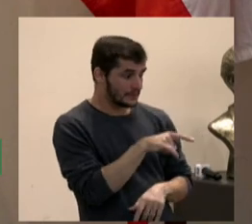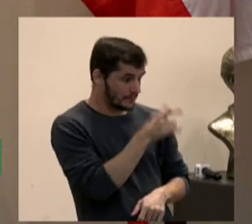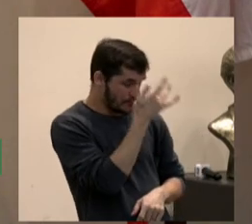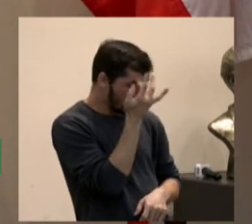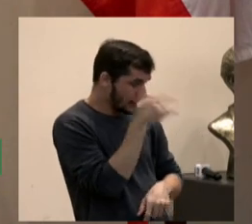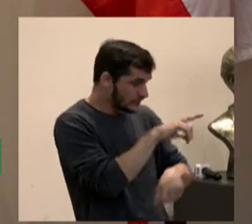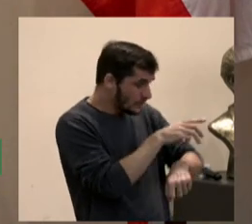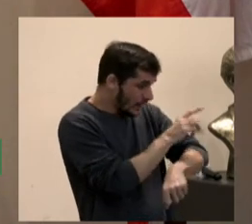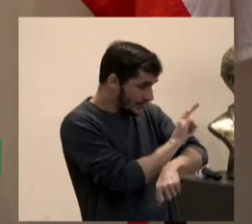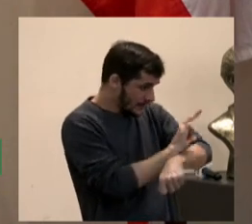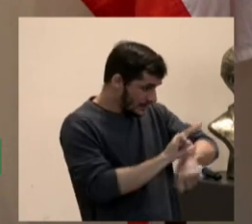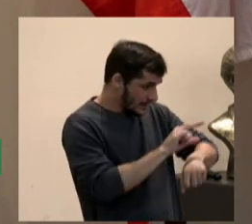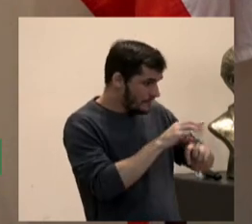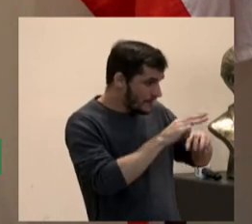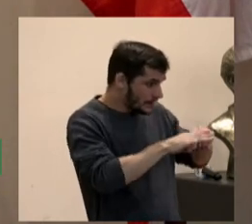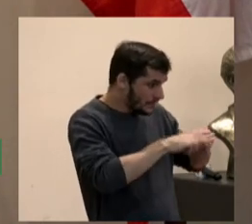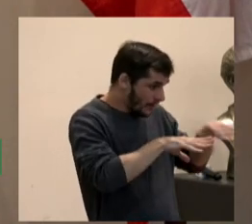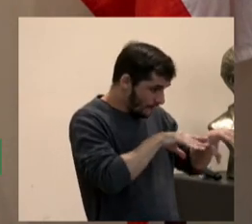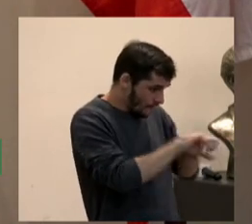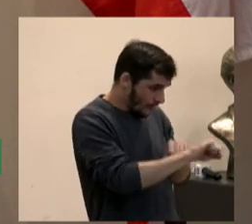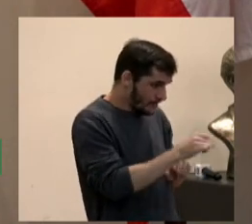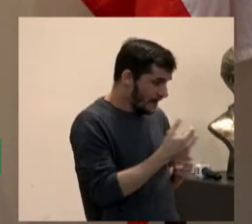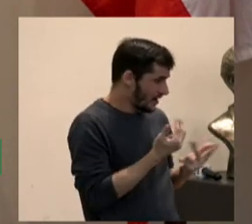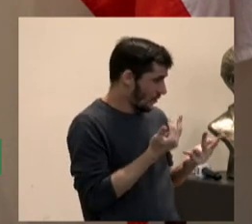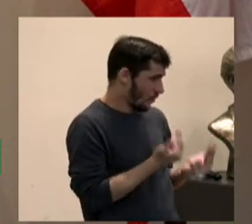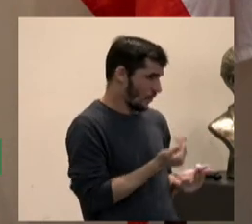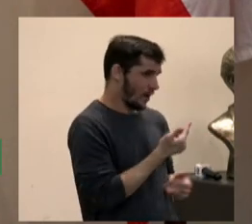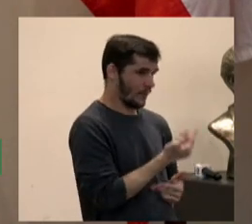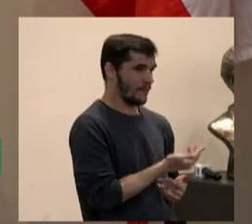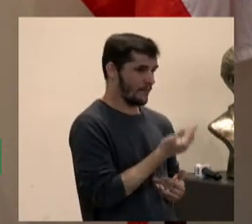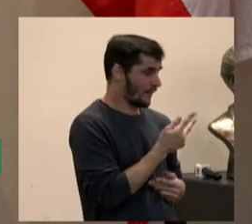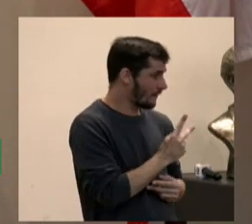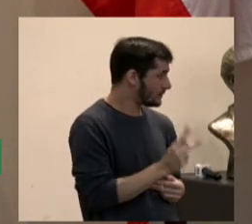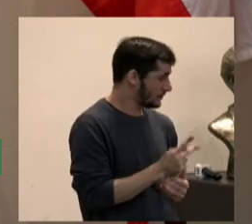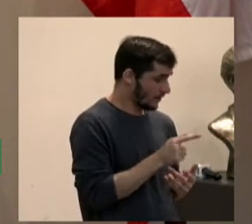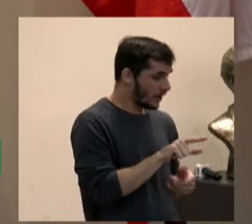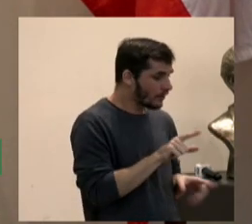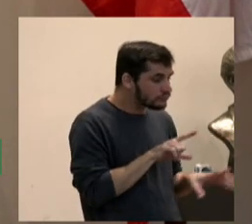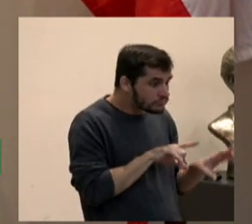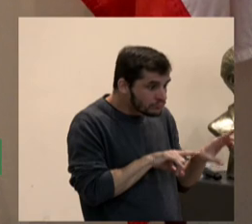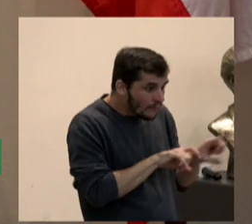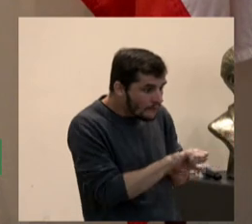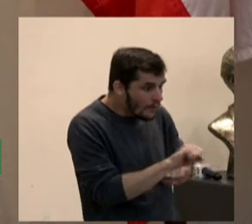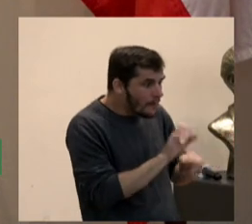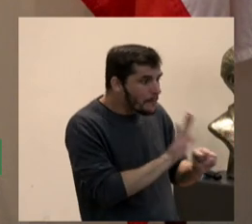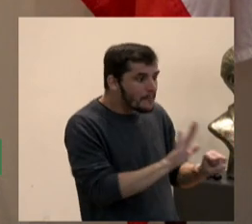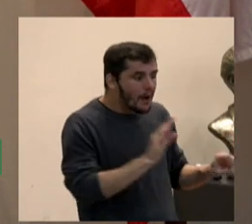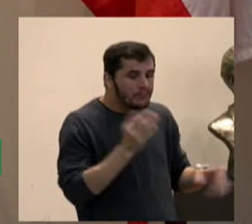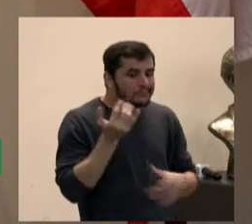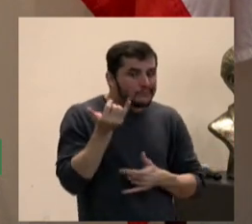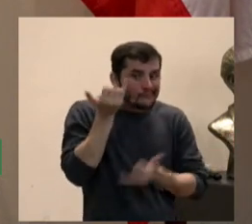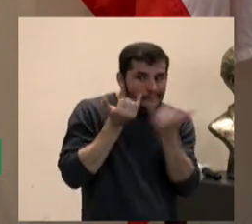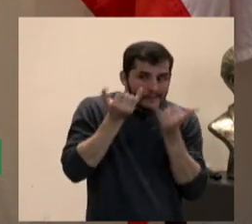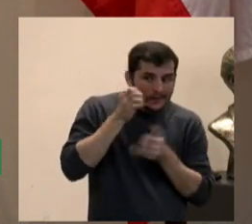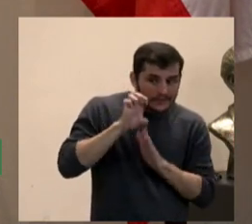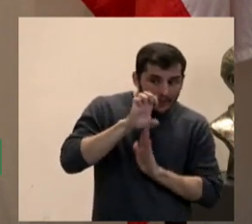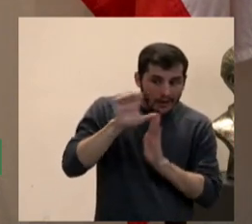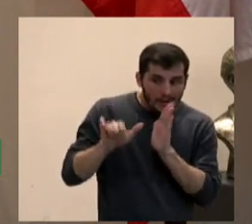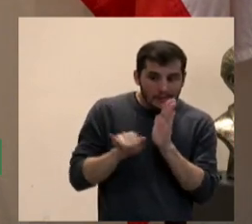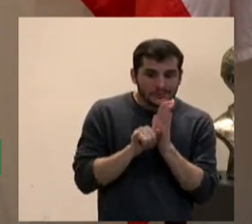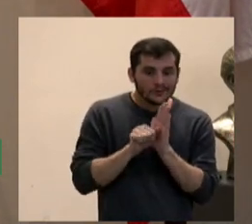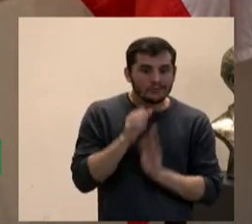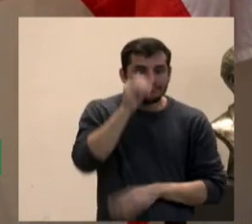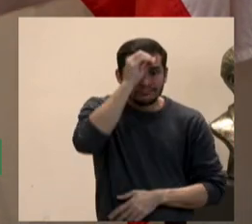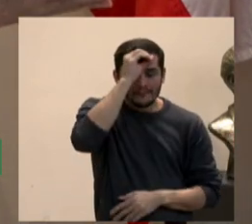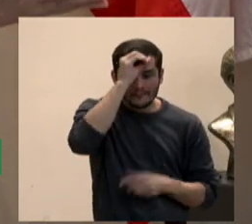forma em matemática, como eu, e nunca ouviu falar de EJA. Pensa que ensinar